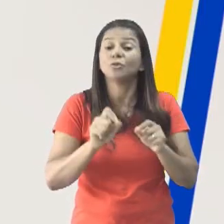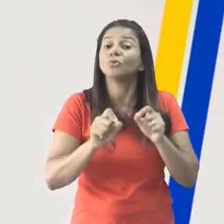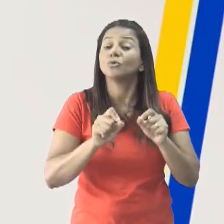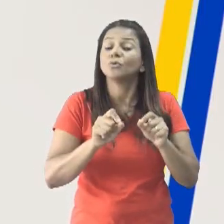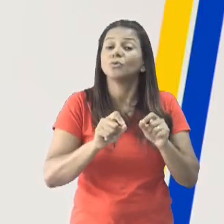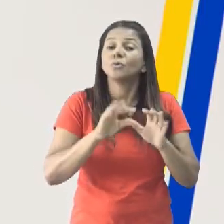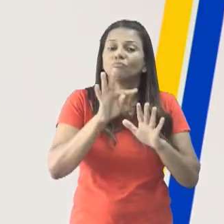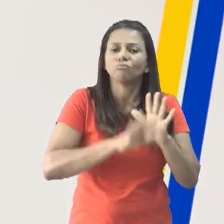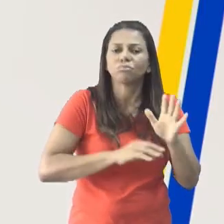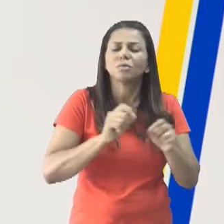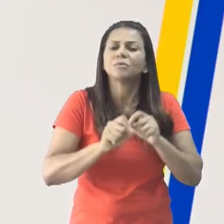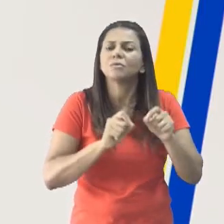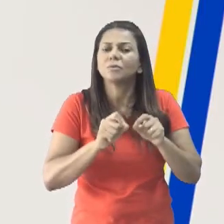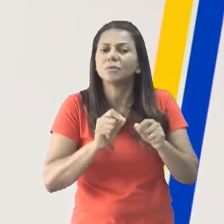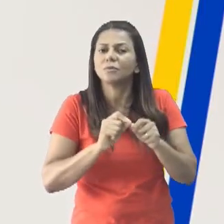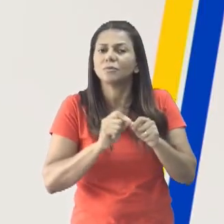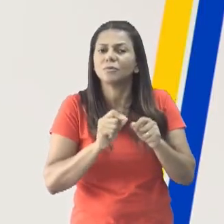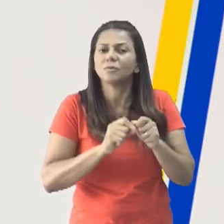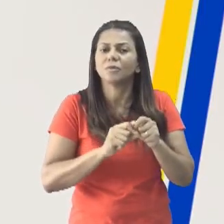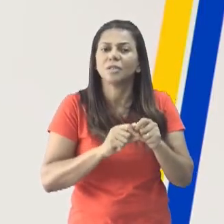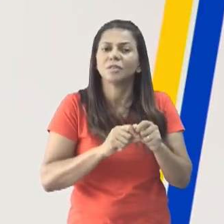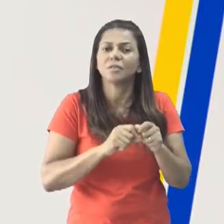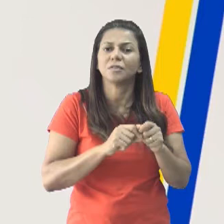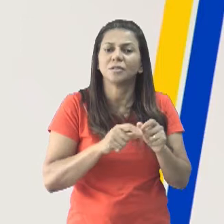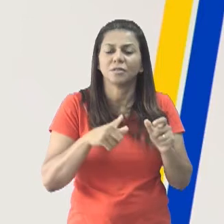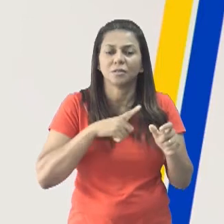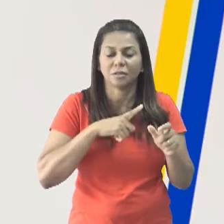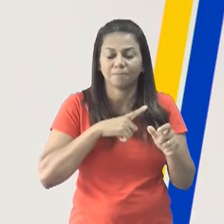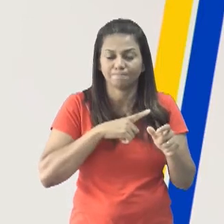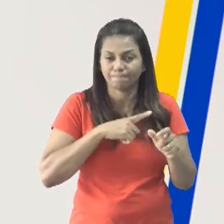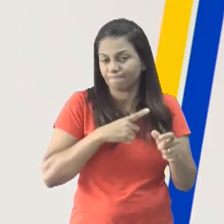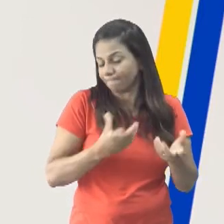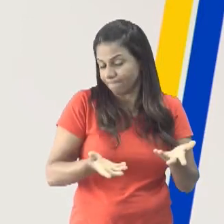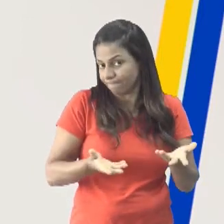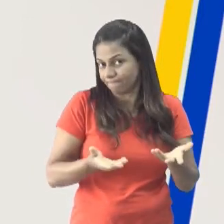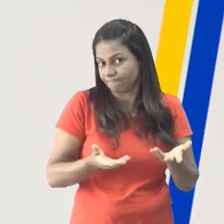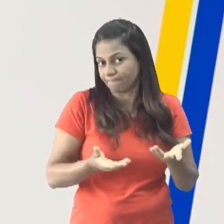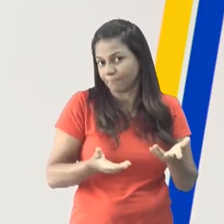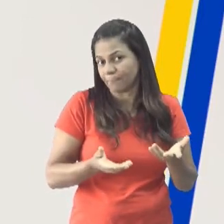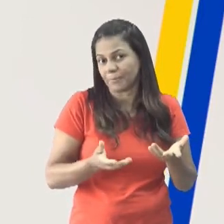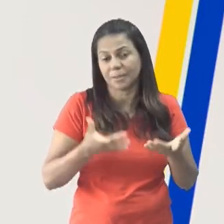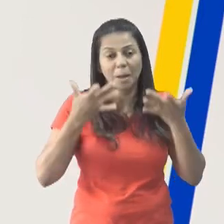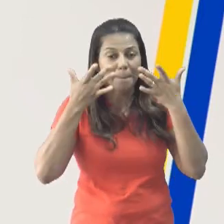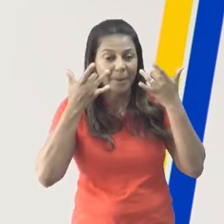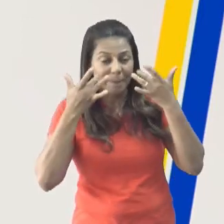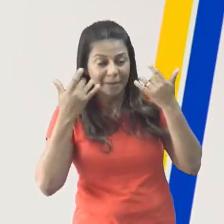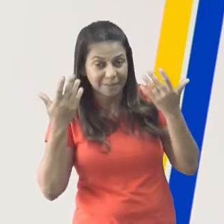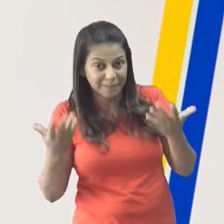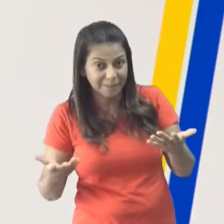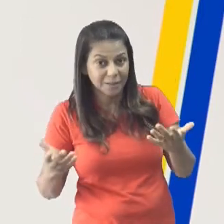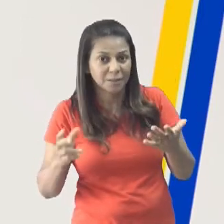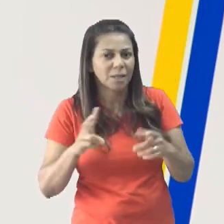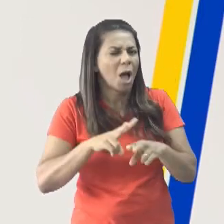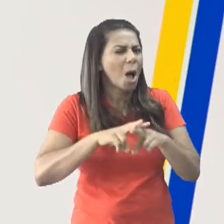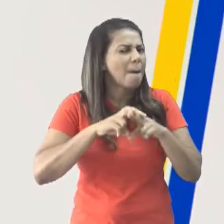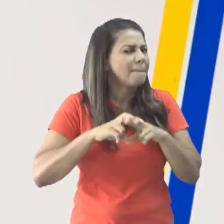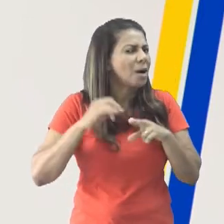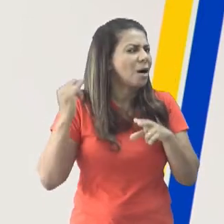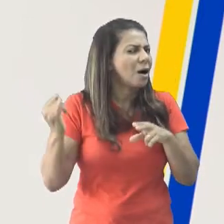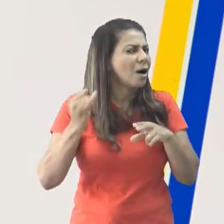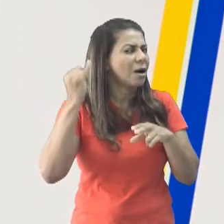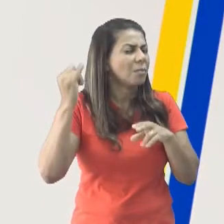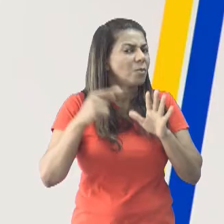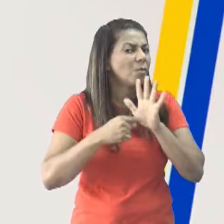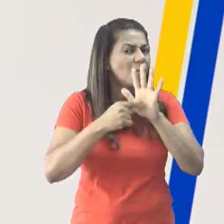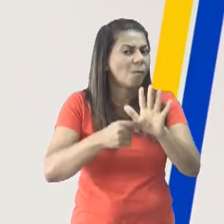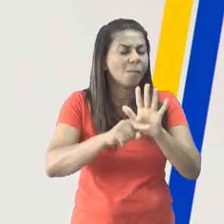o intuito de serem encenados ou de serem dramatizados. Por isso que é importante que apareça para vocês